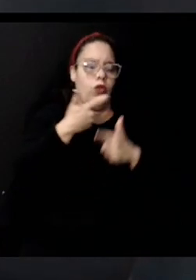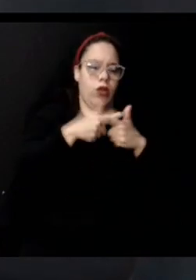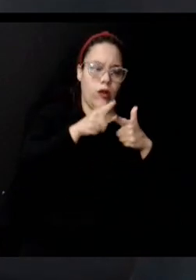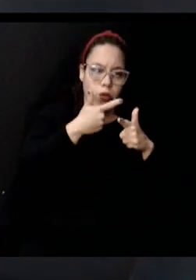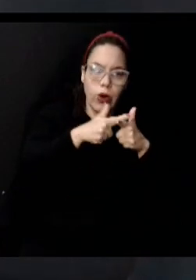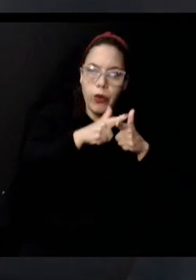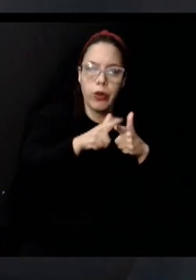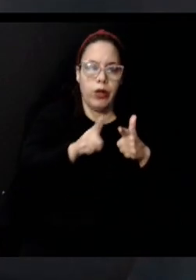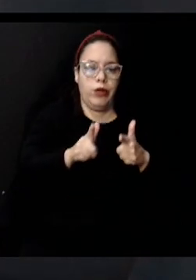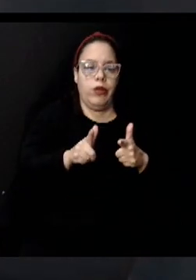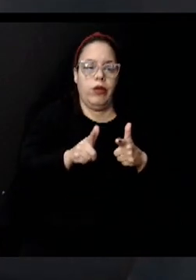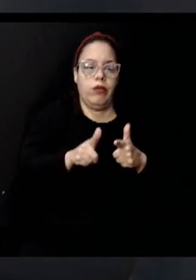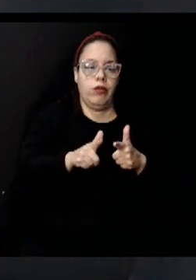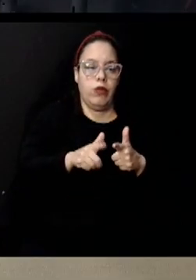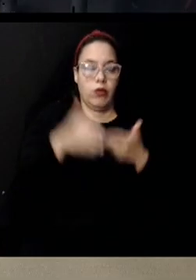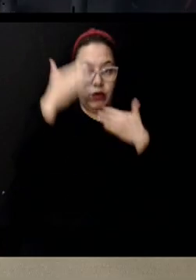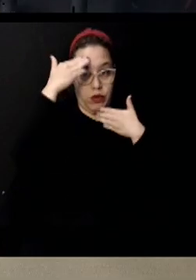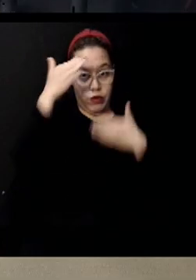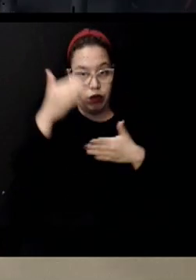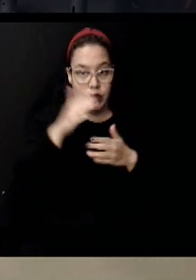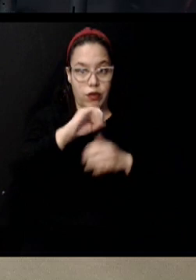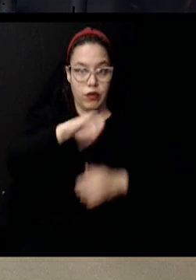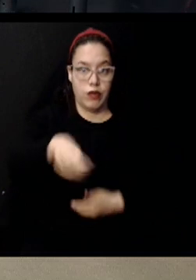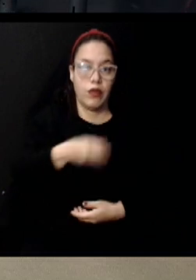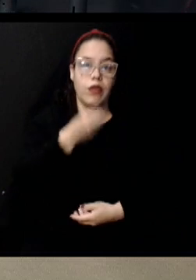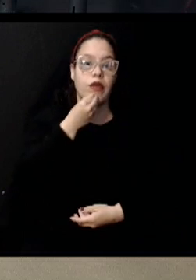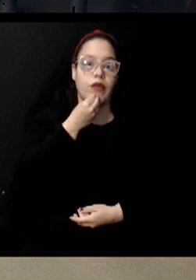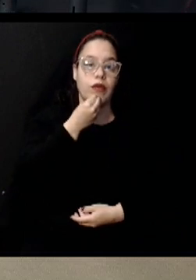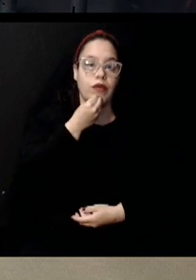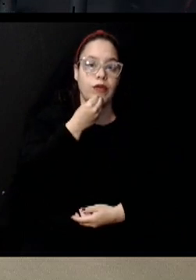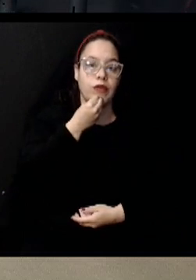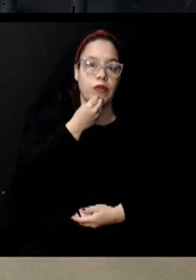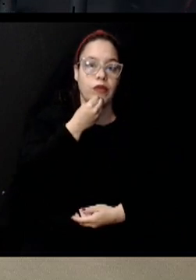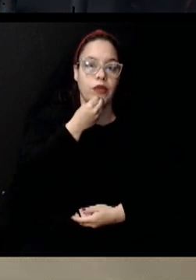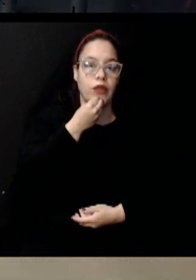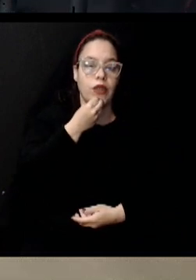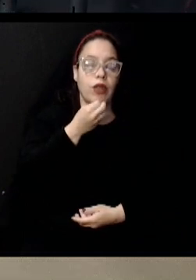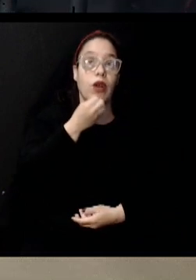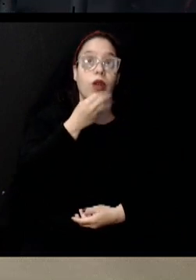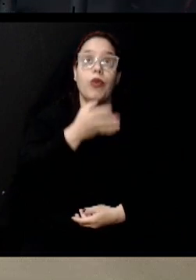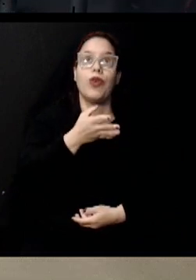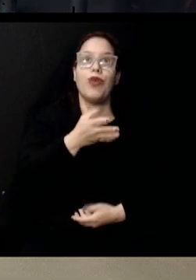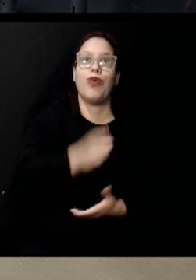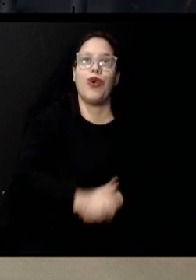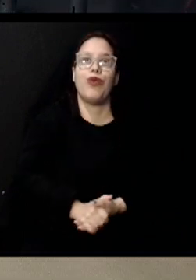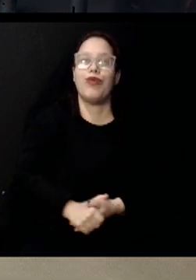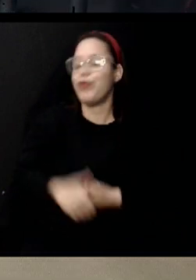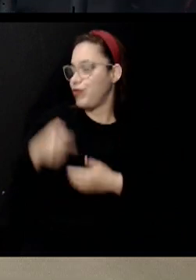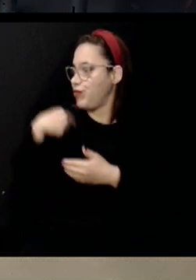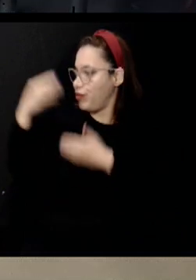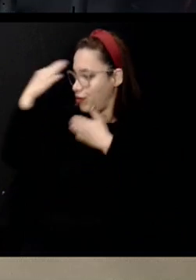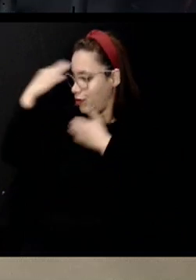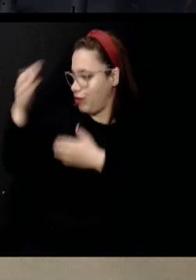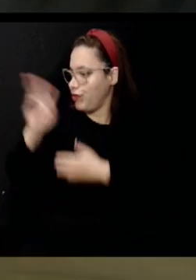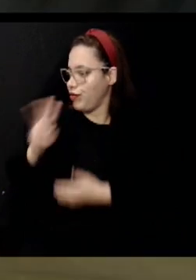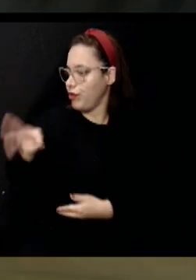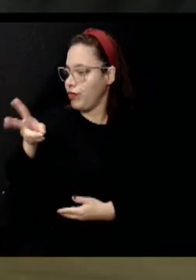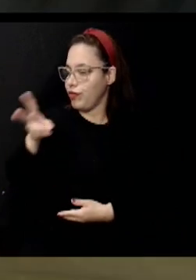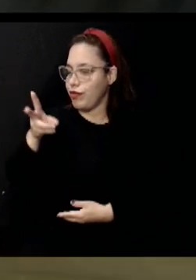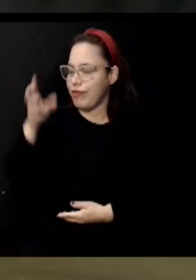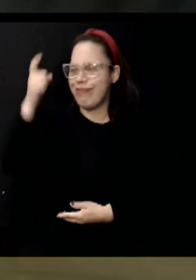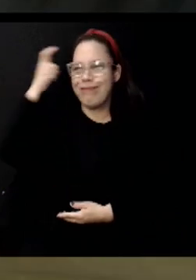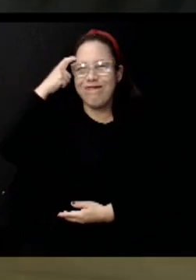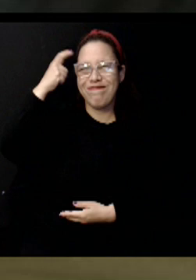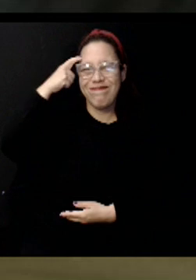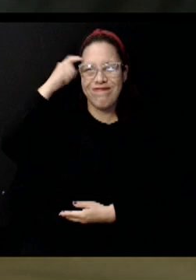entendeu? Muito obrigado pela oportunidade e, né, e tá muito bom estar aqui com você A novamente, gente que viu? agradece, você sempre muito sábia, né, Muito nas